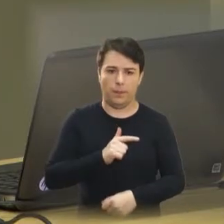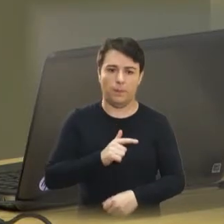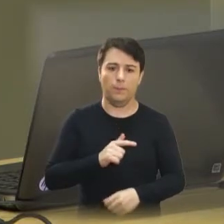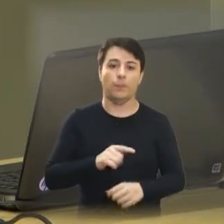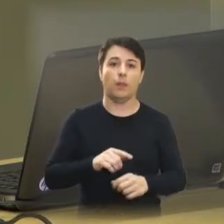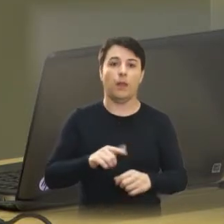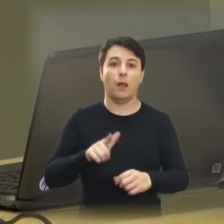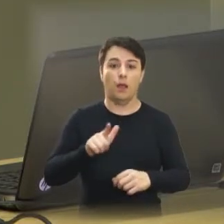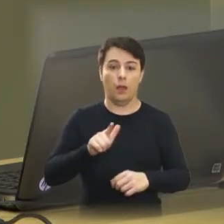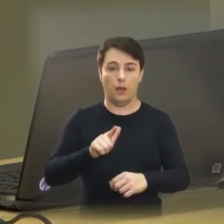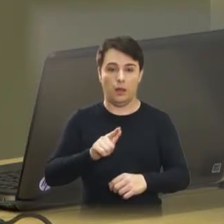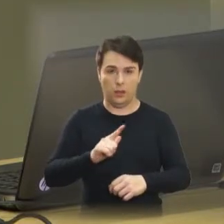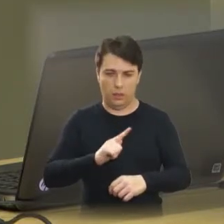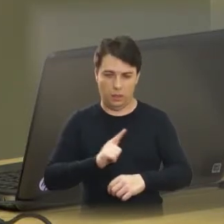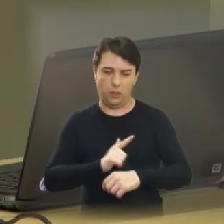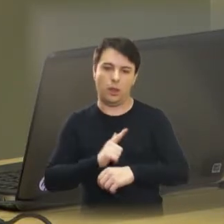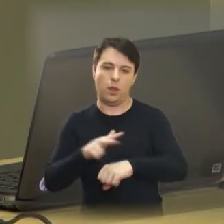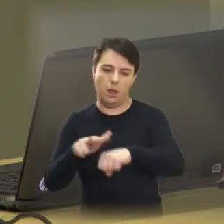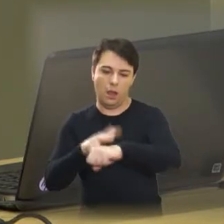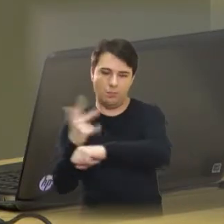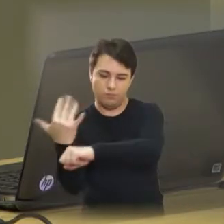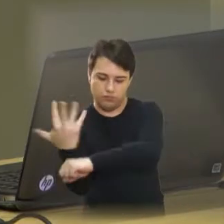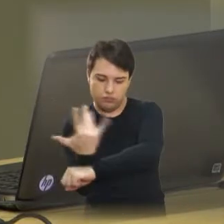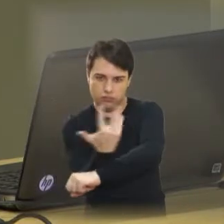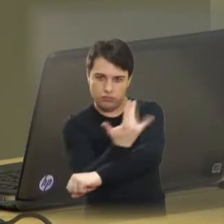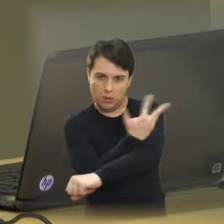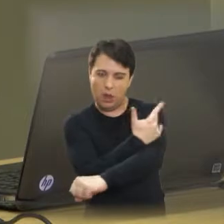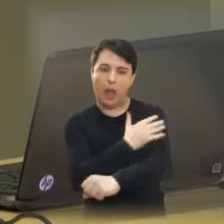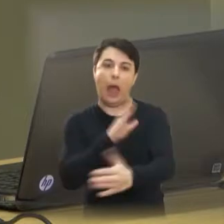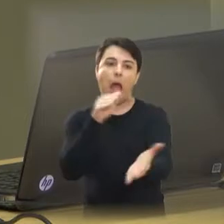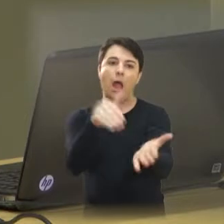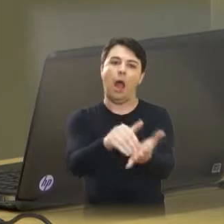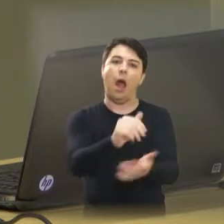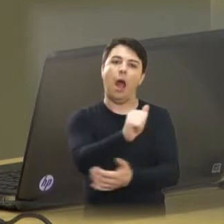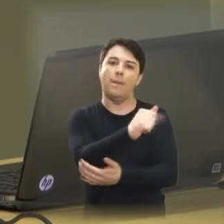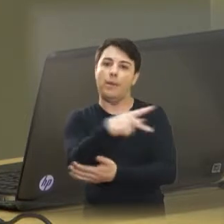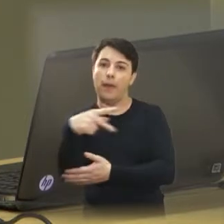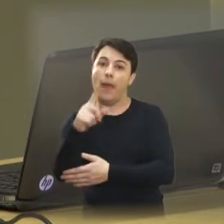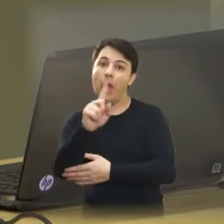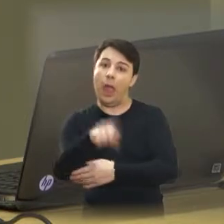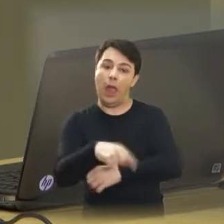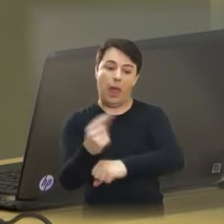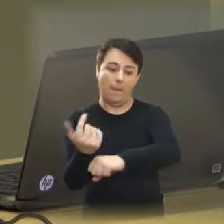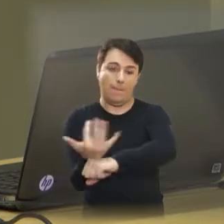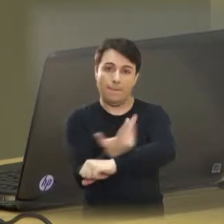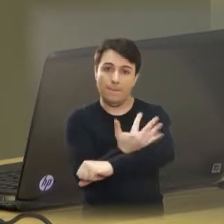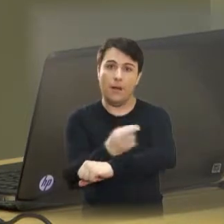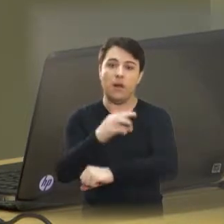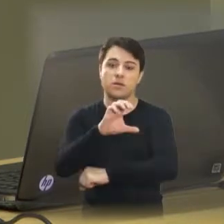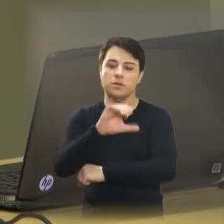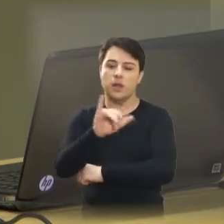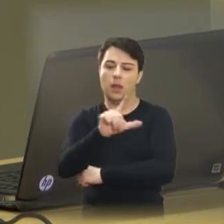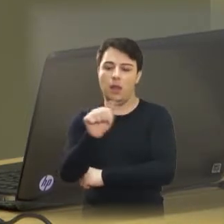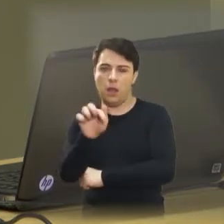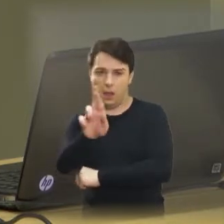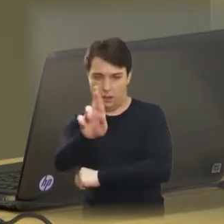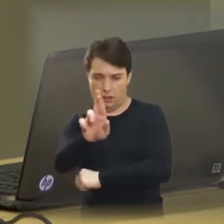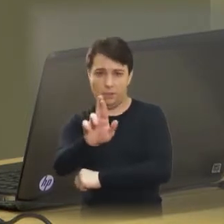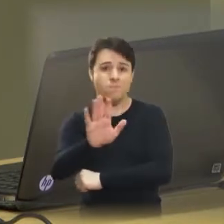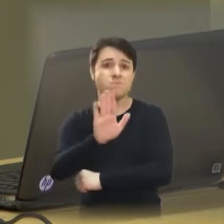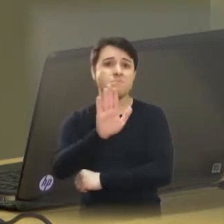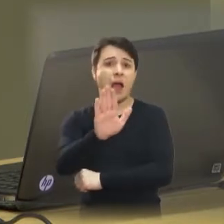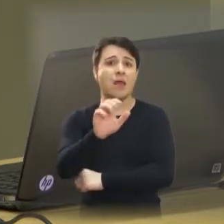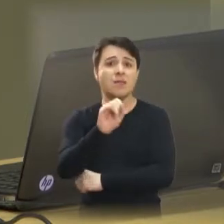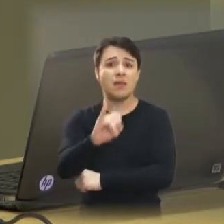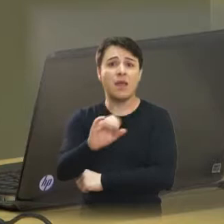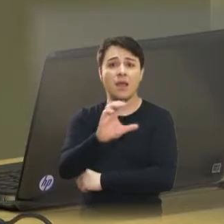passando pelo início da vegetação até chegar na APP, que a APP é para mata ciliar. Só que, sem esse corredor de integração, acontece que a